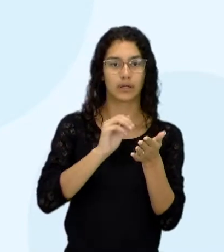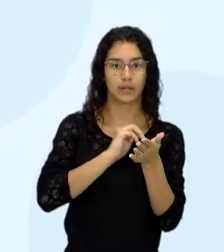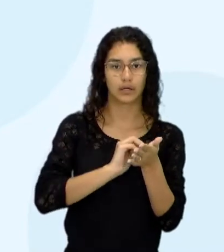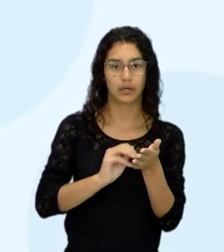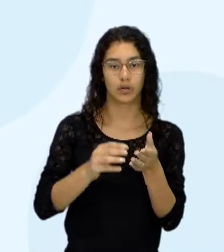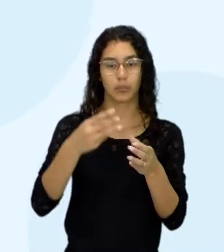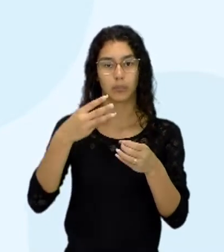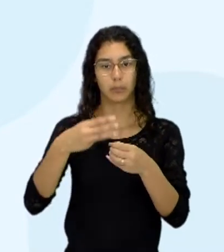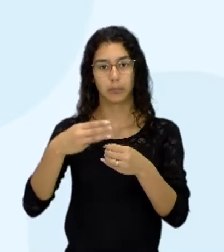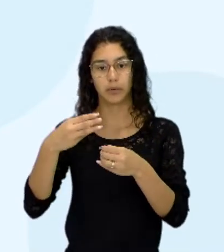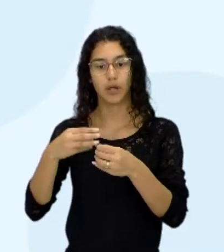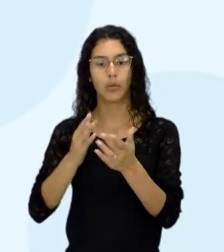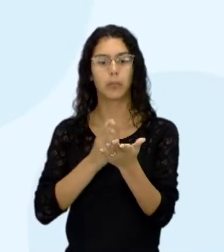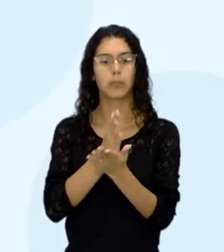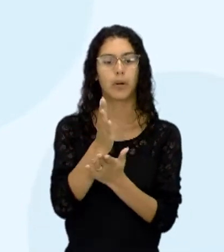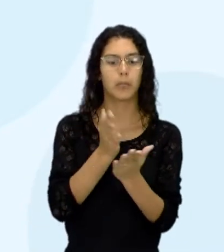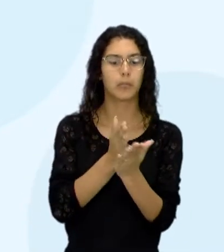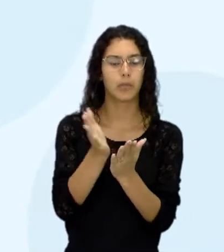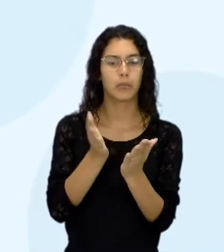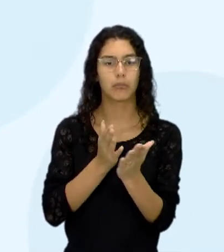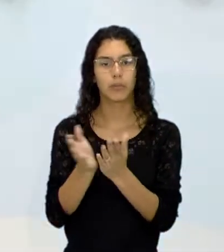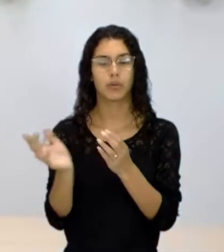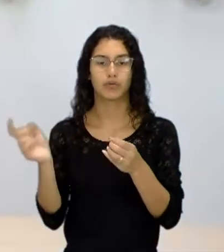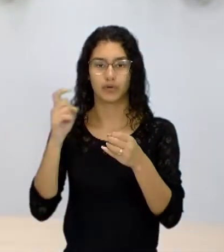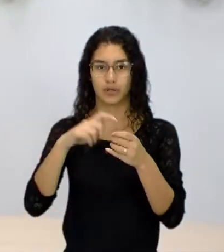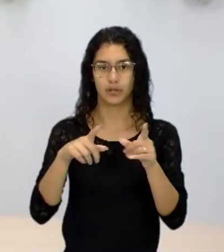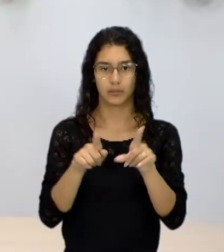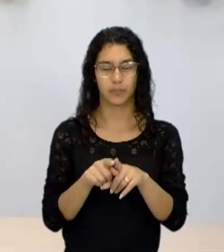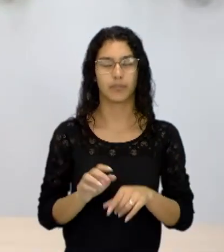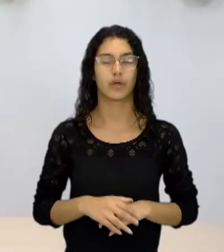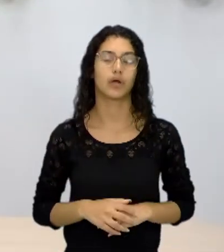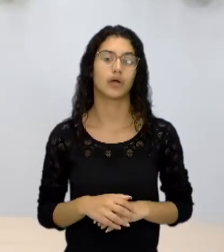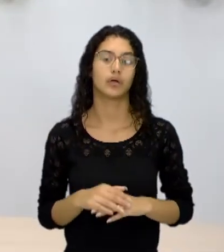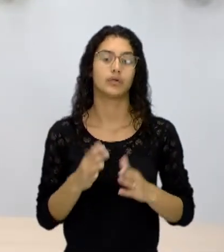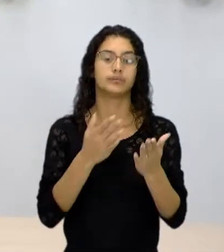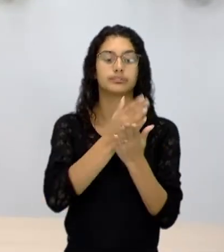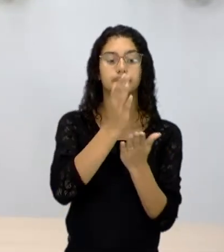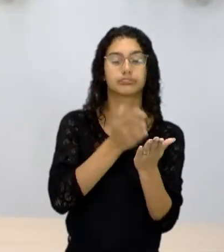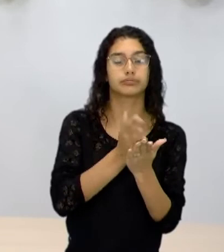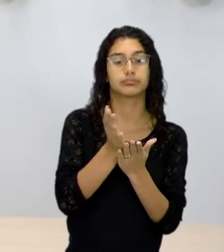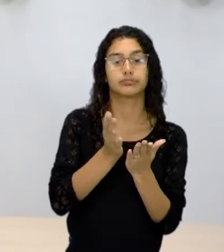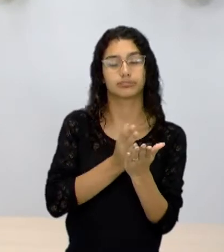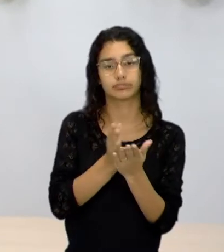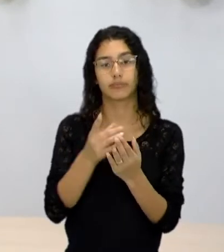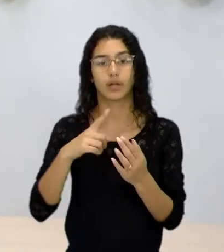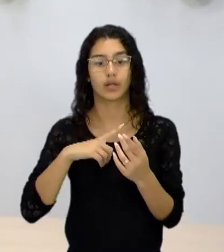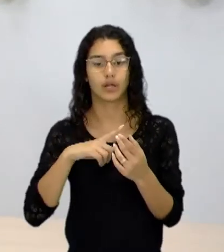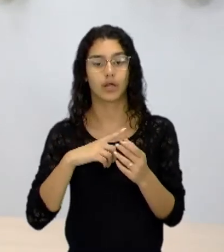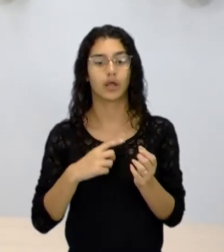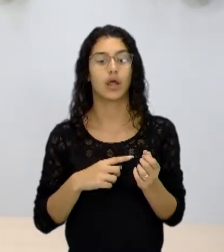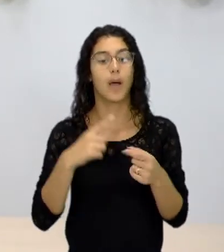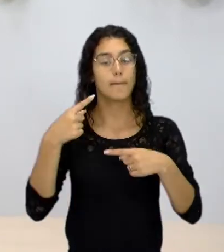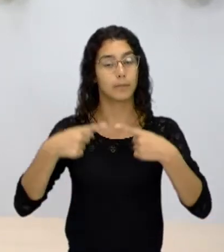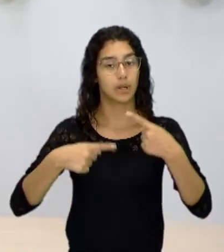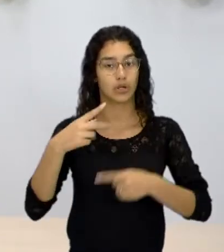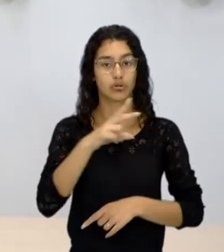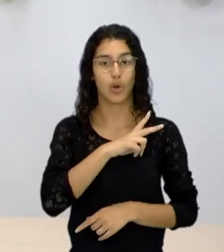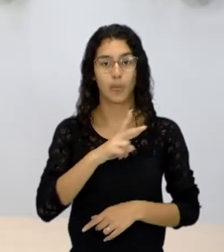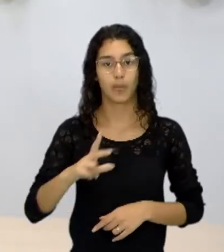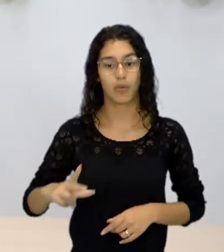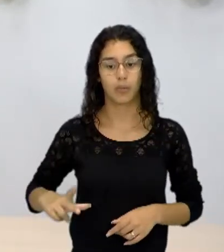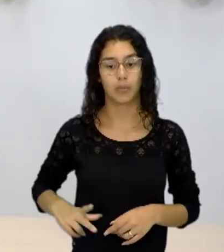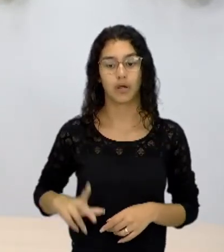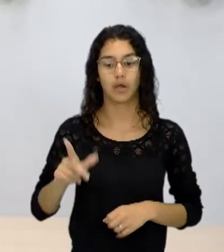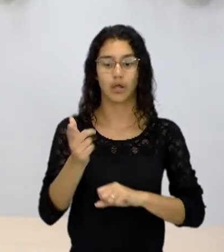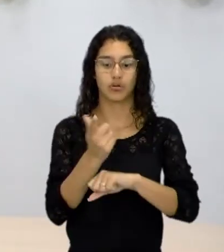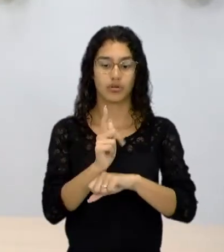Ambiente caminhos, passos, pode até voltar para mim agora, caminhos, passos que a política pública, né, que a